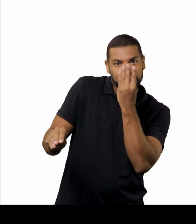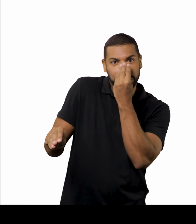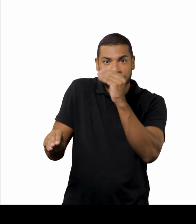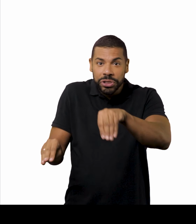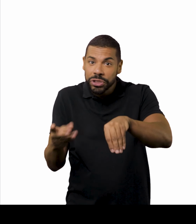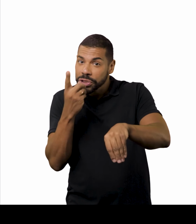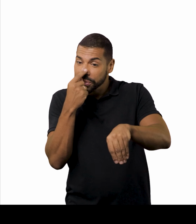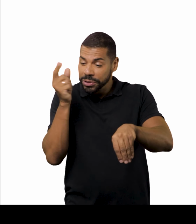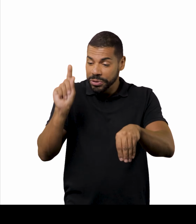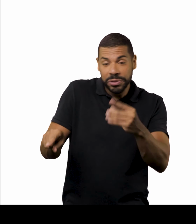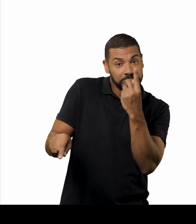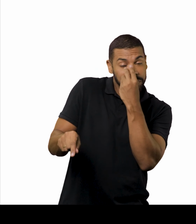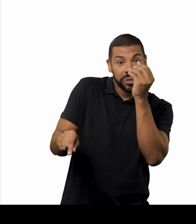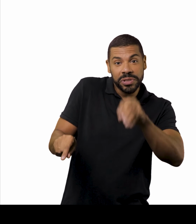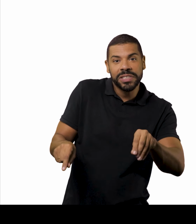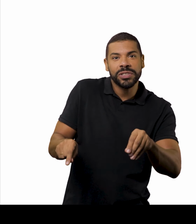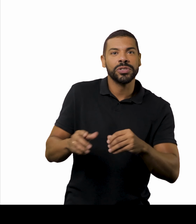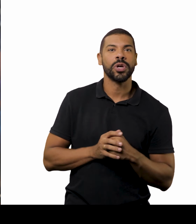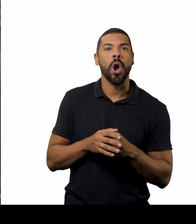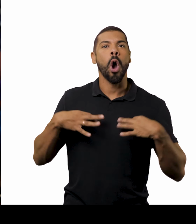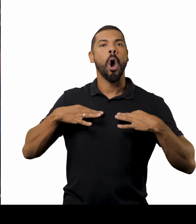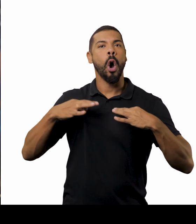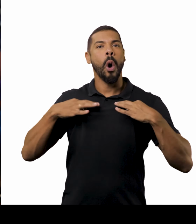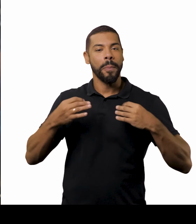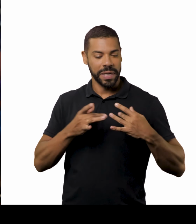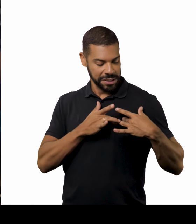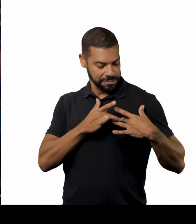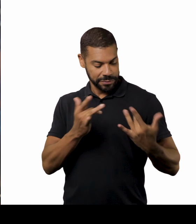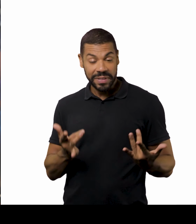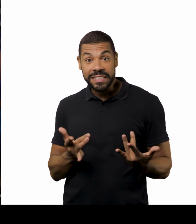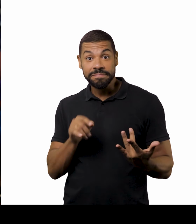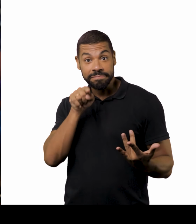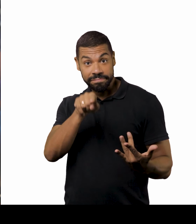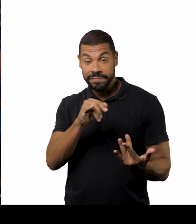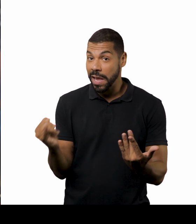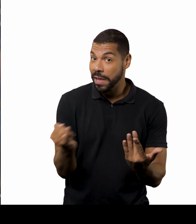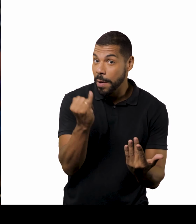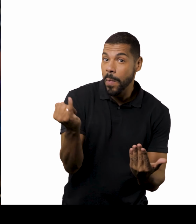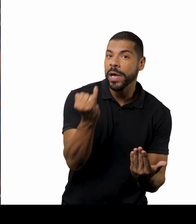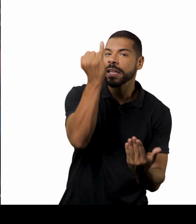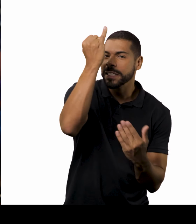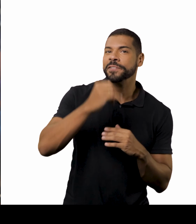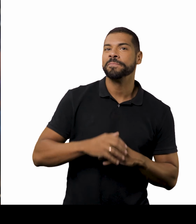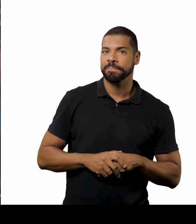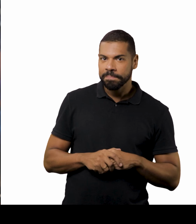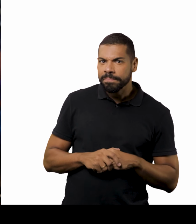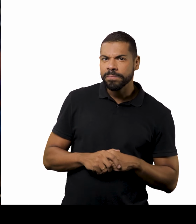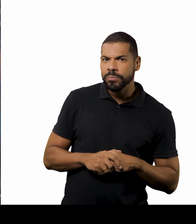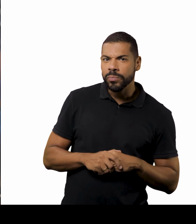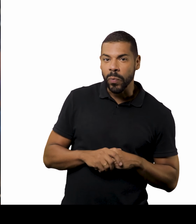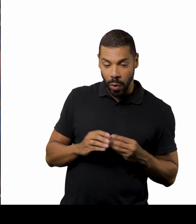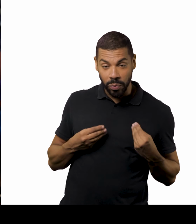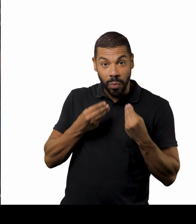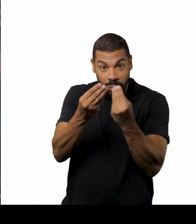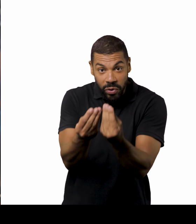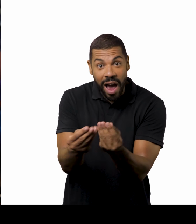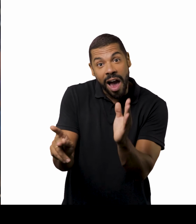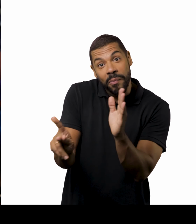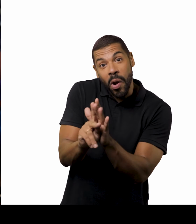com lixo, com roupas de doação e tal. Eu acho que tem esse gesto também que é muito poderoso de